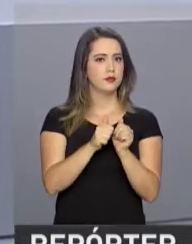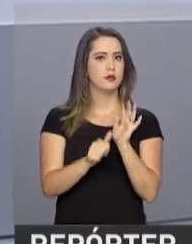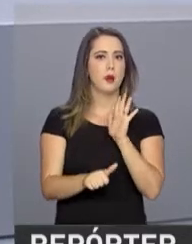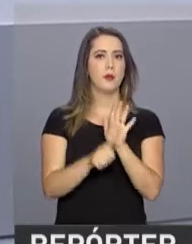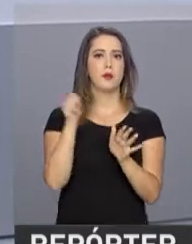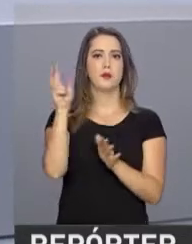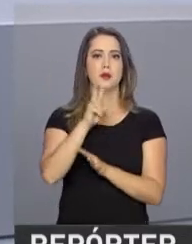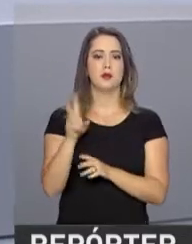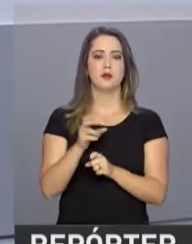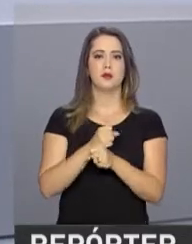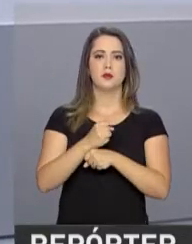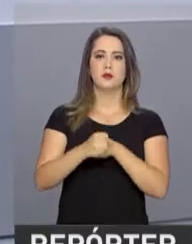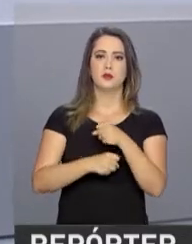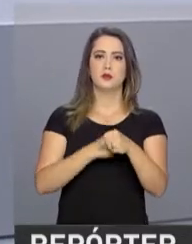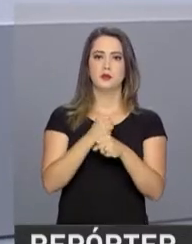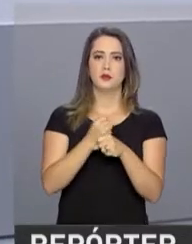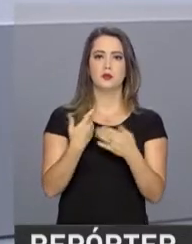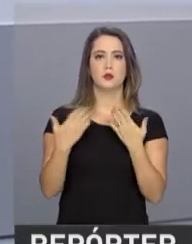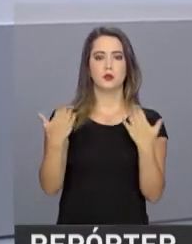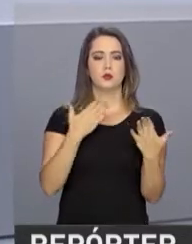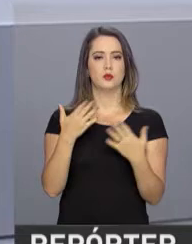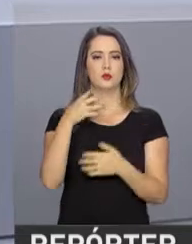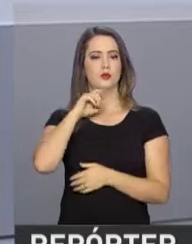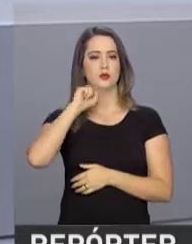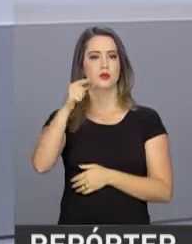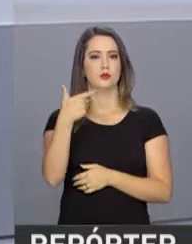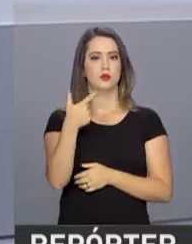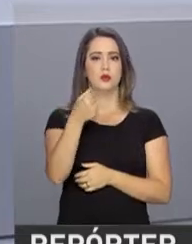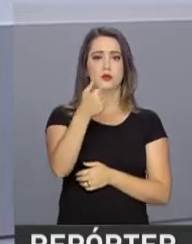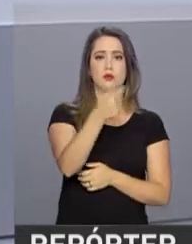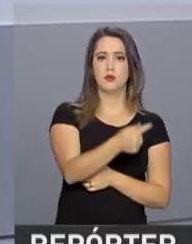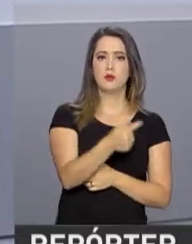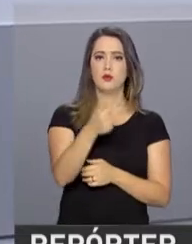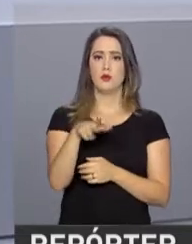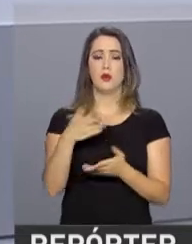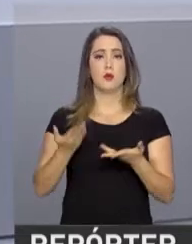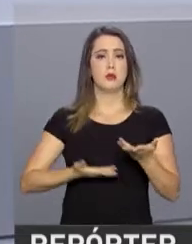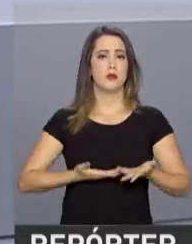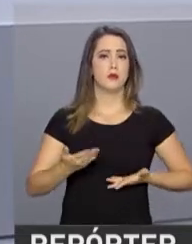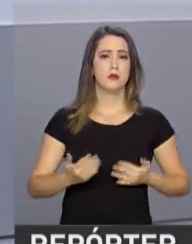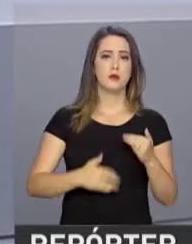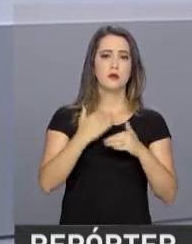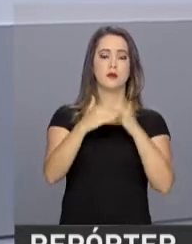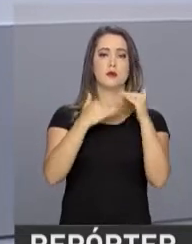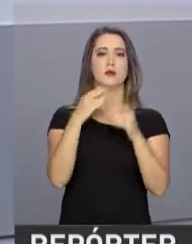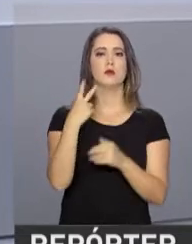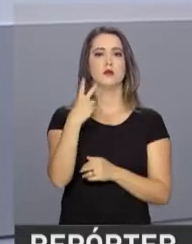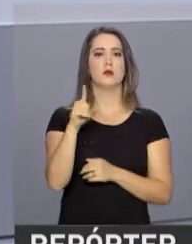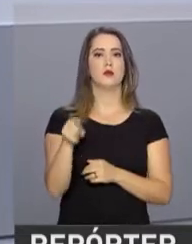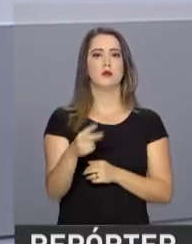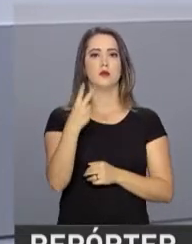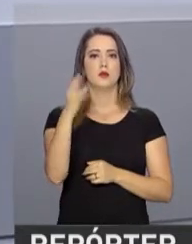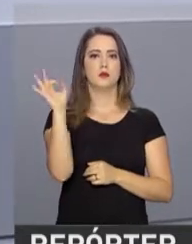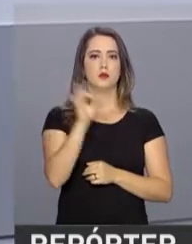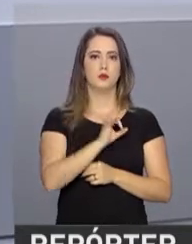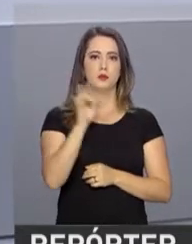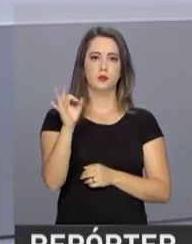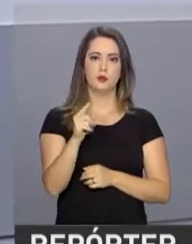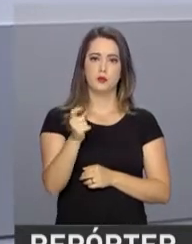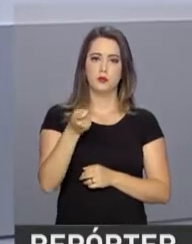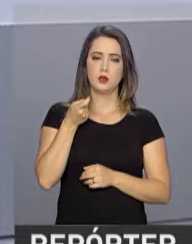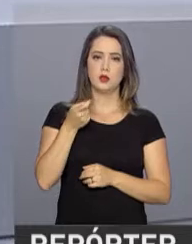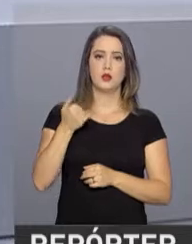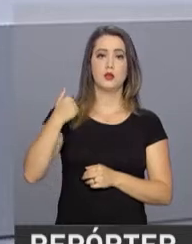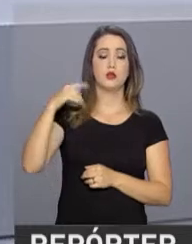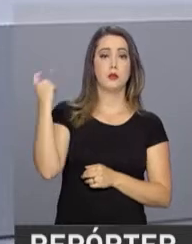registrada no ano em relação a abril de 2017 o volume de serviços cresceu 2,2 por cento a taxa mais